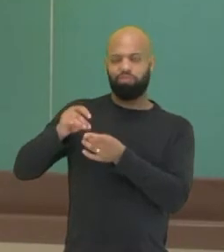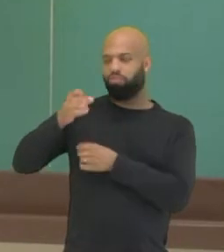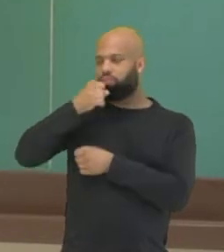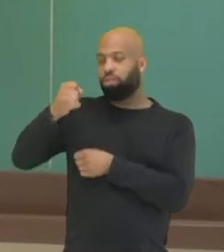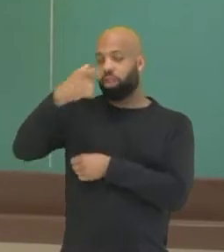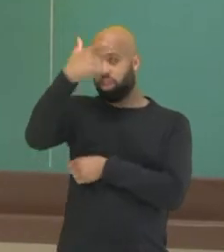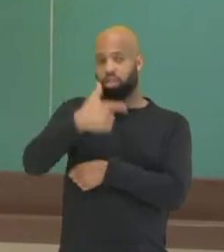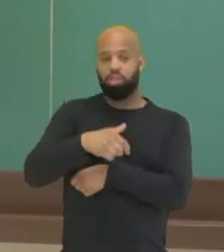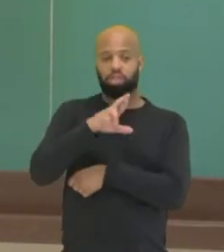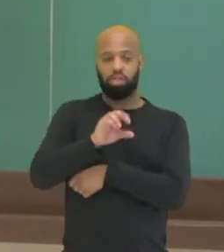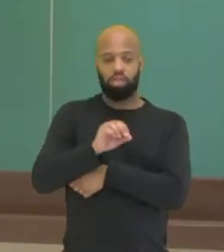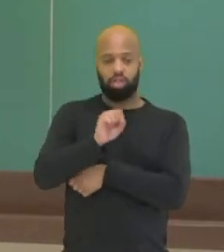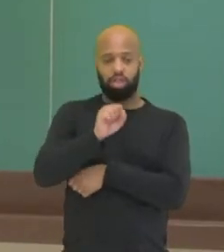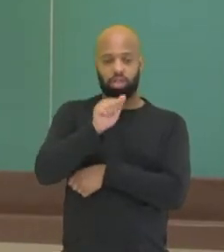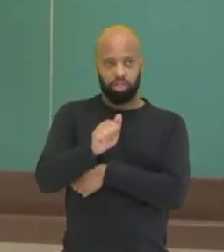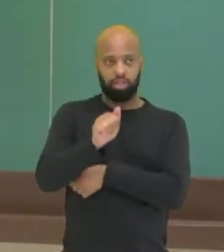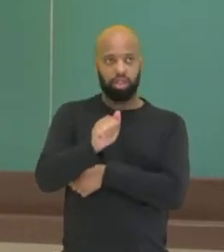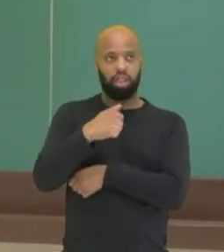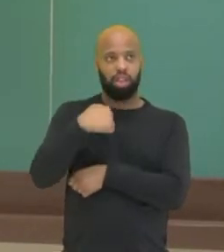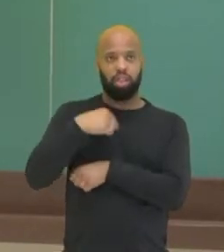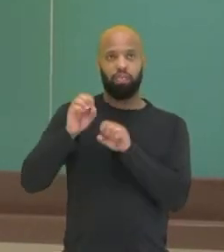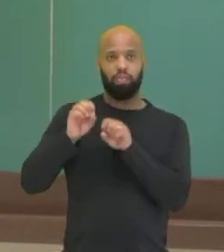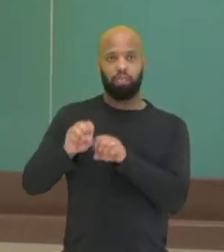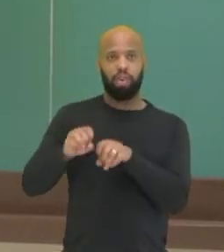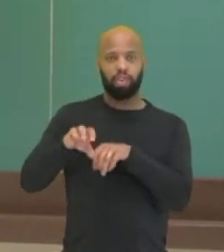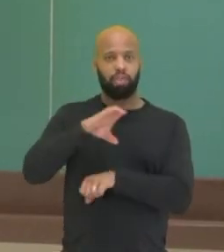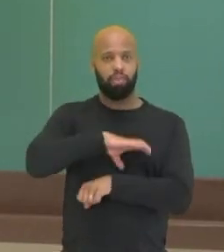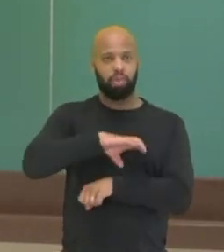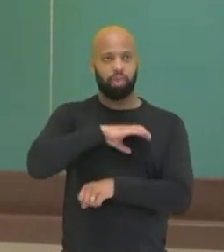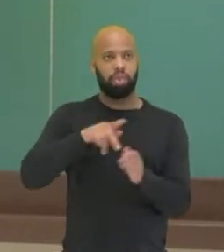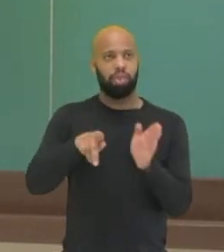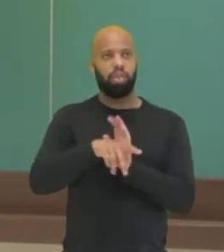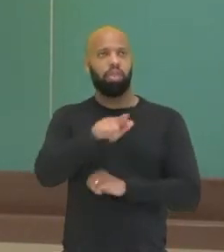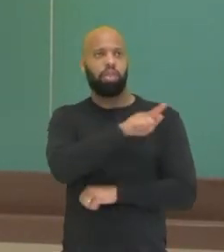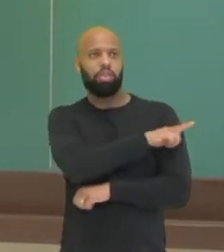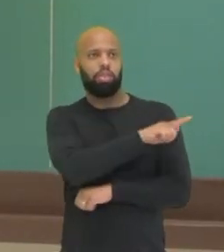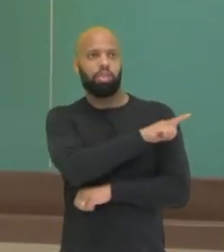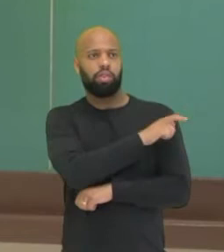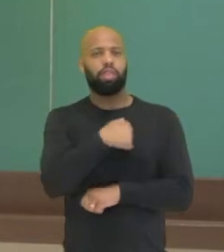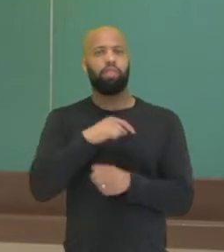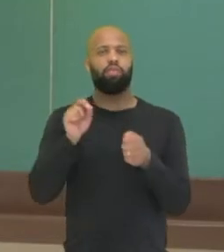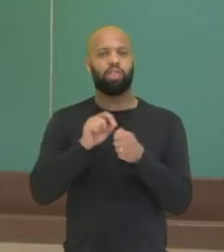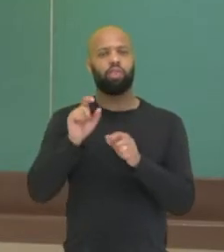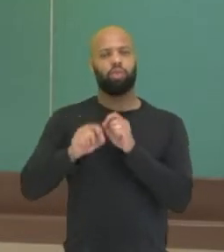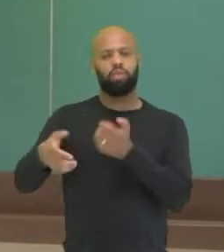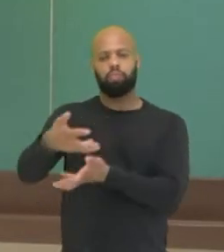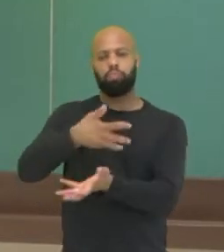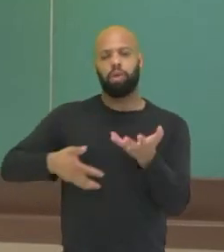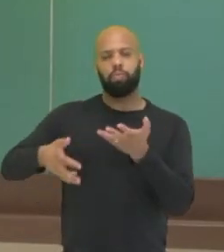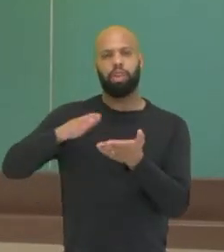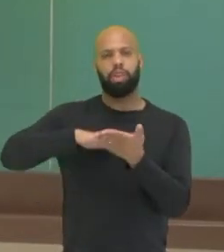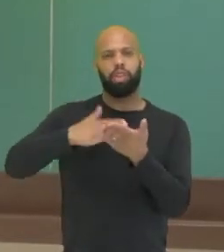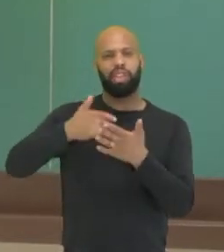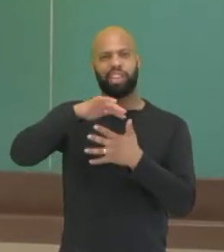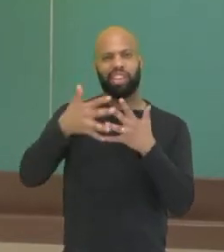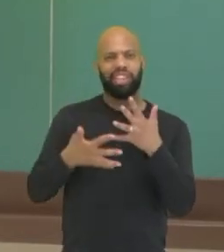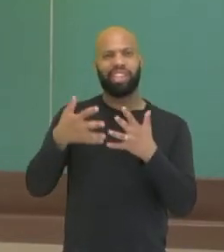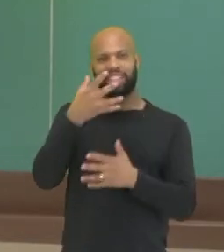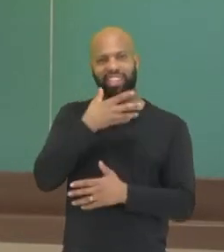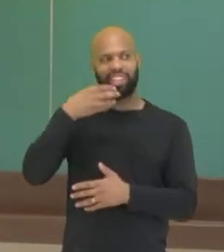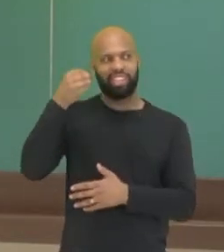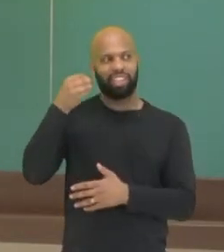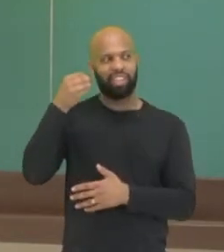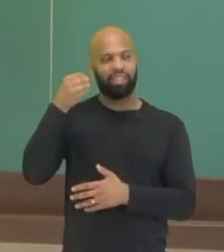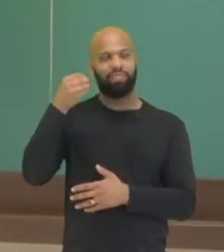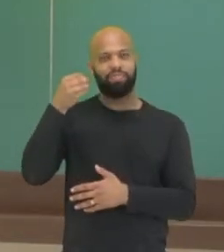sou a professora Rosa Helena Bueno, ministro aulas de português para o 7º ano. Estou fazendo aqui a docência compartilhada com o meu colega,